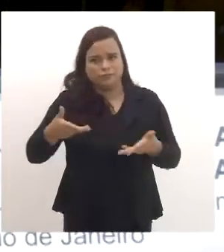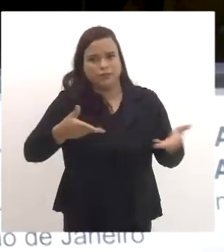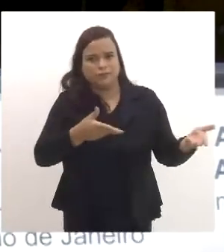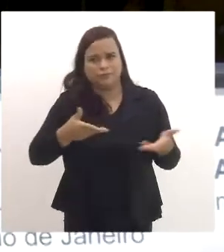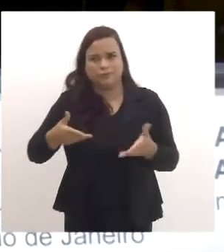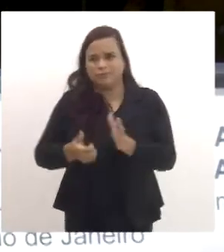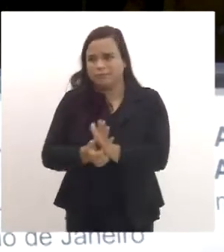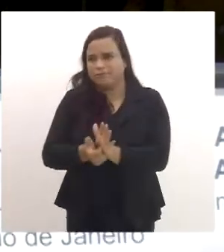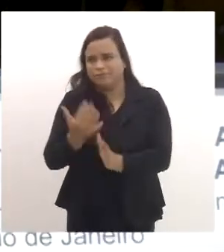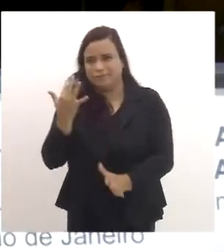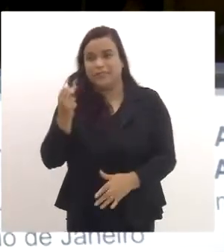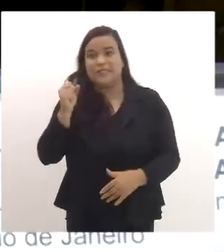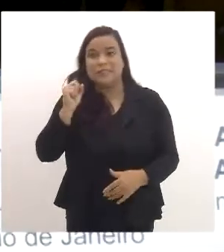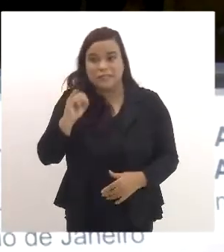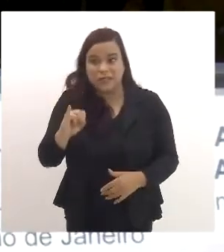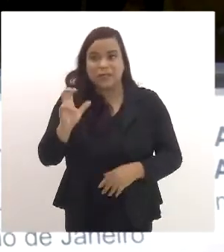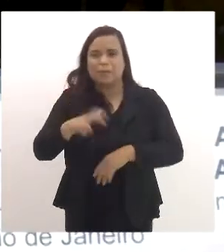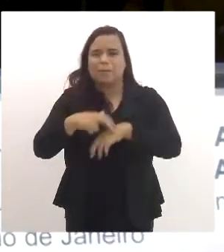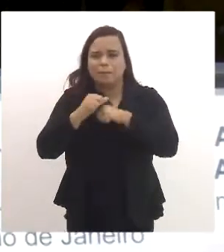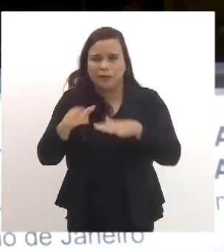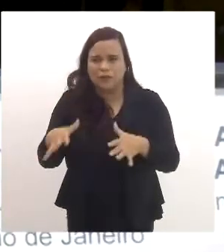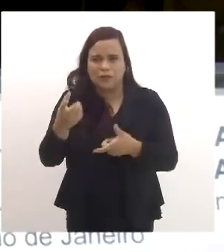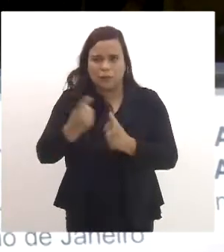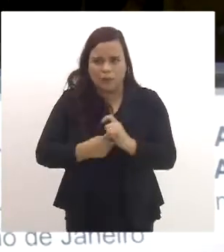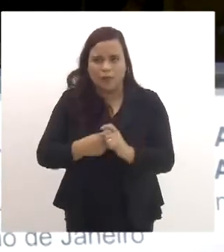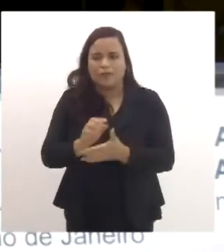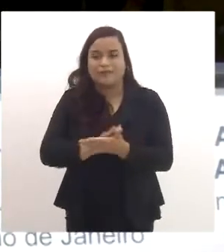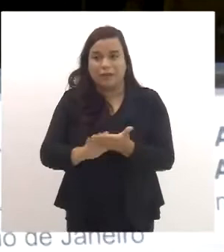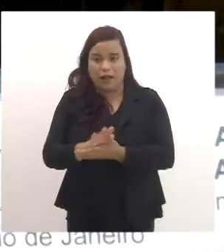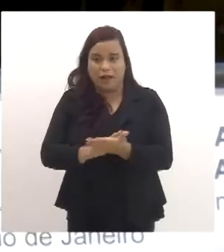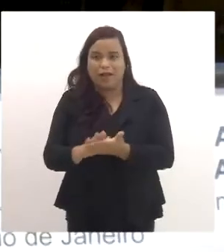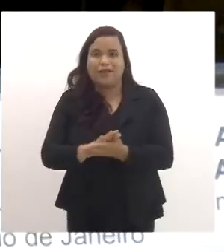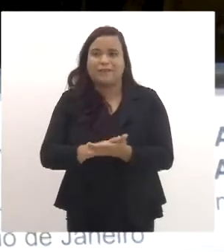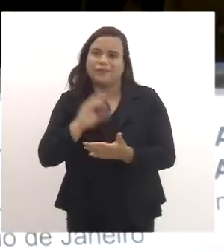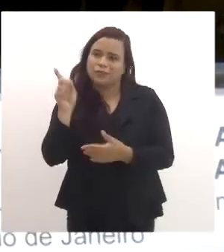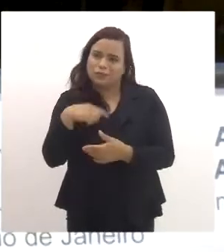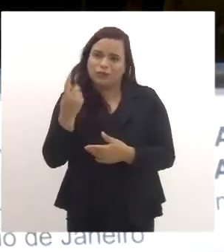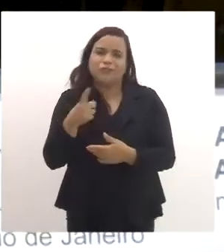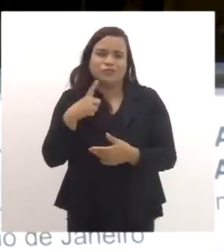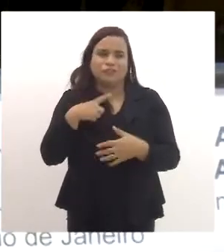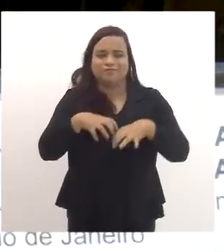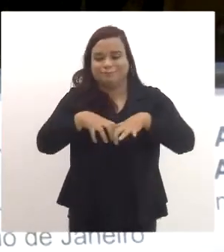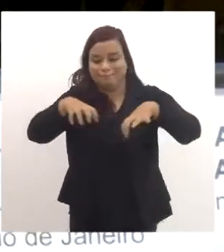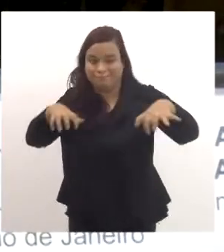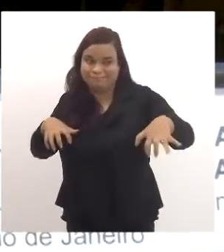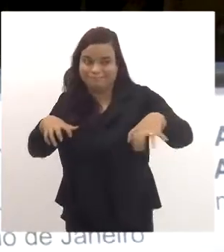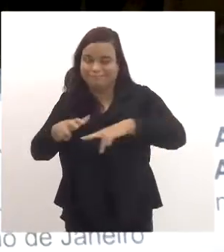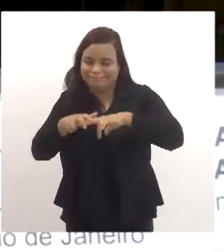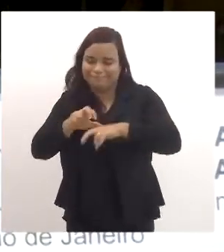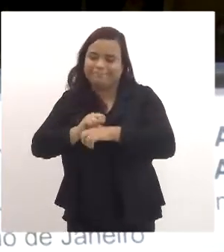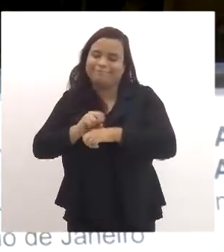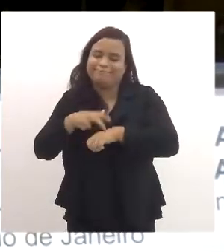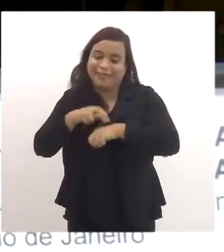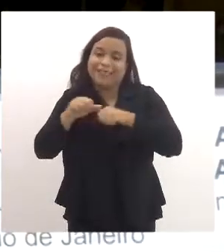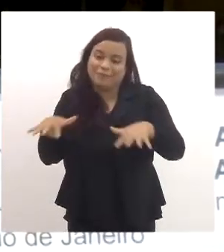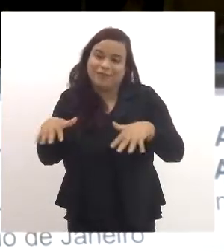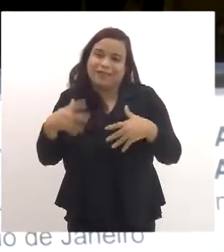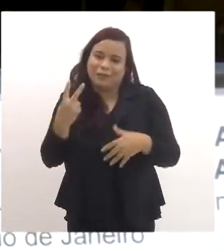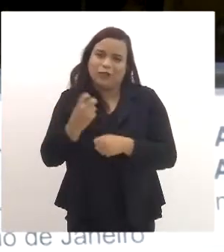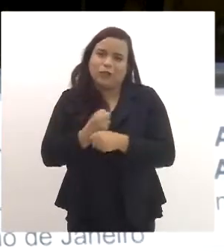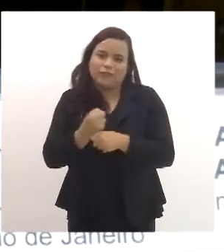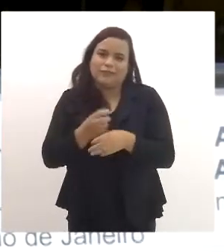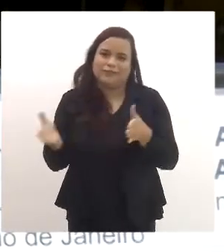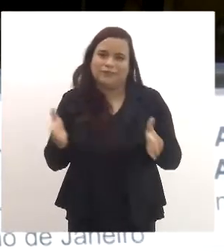a pandemia ter suspendido a vida de toda a gente e as tarefas de todos durante quase 2